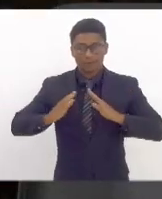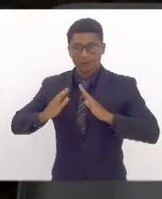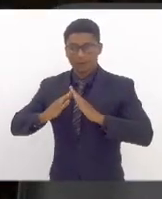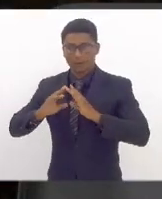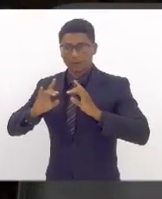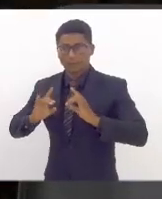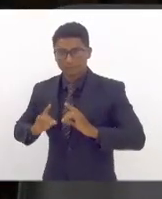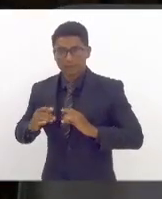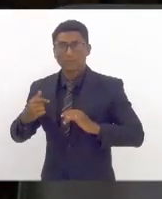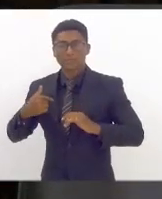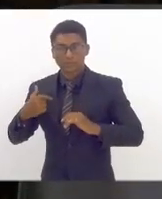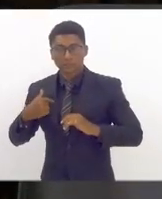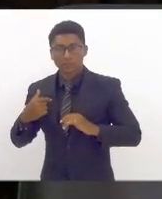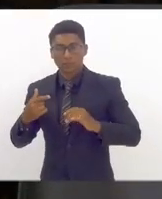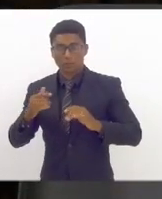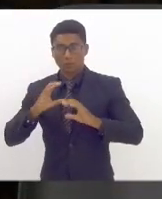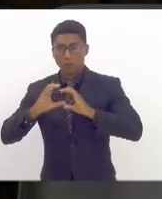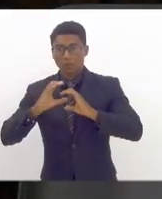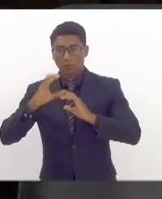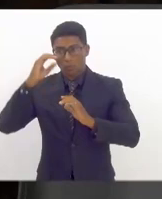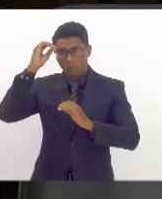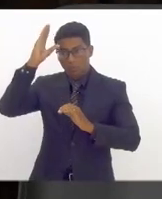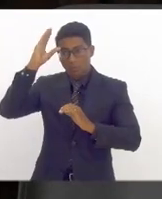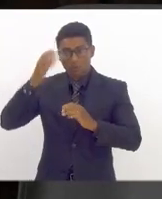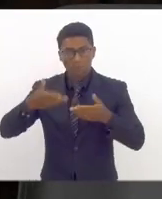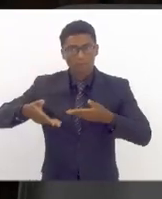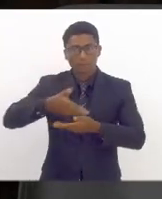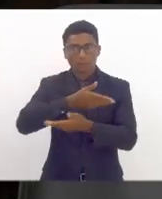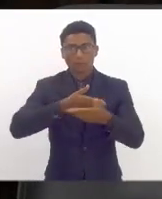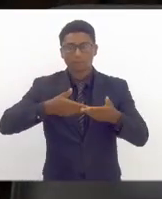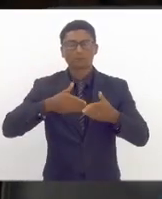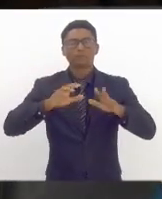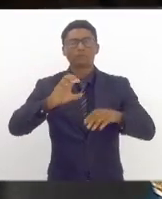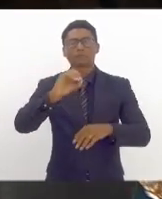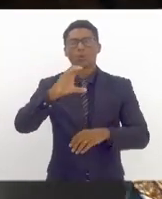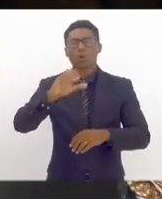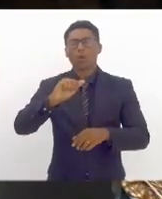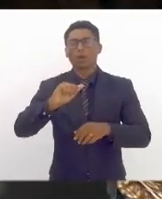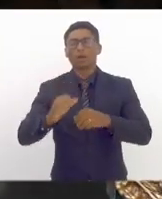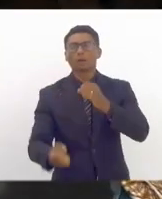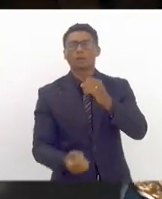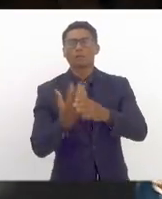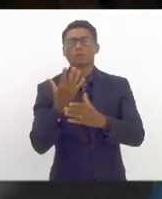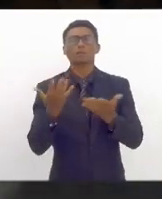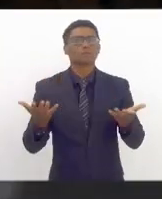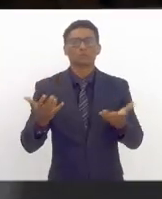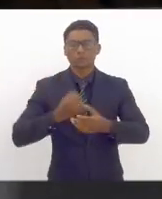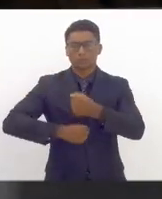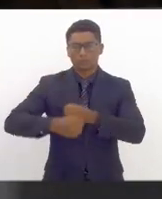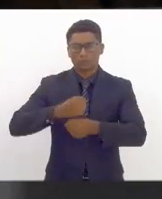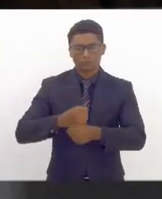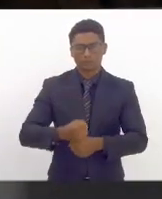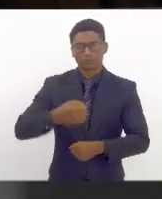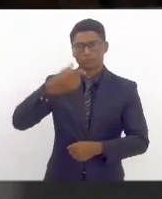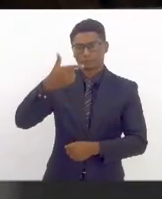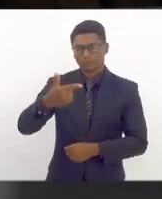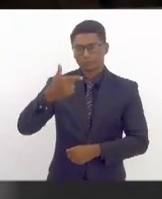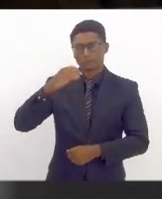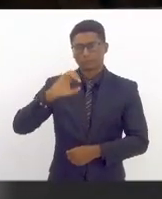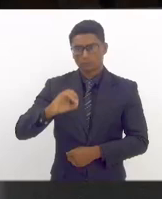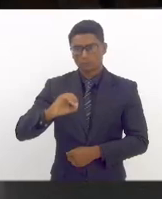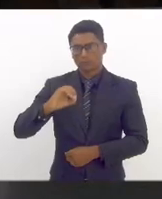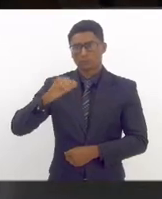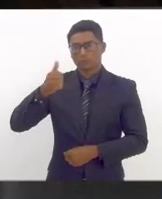vou falar um pouquinho do oca como ele surge em 2014 para